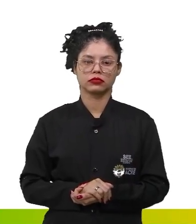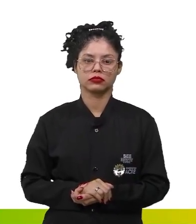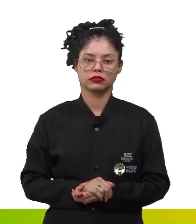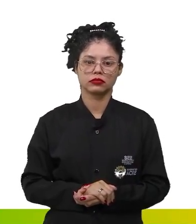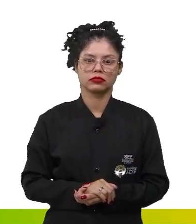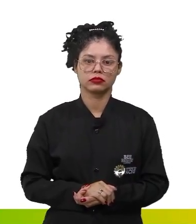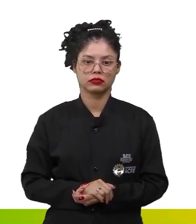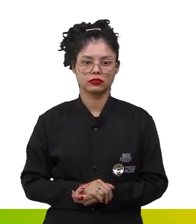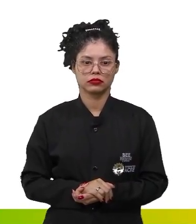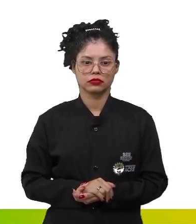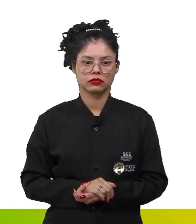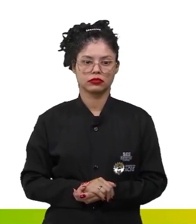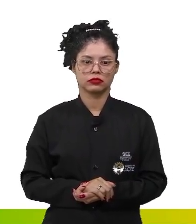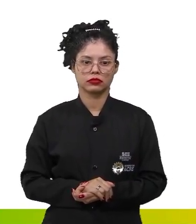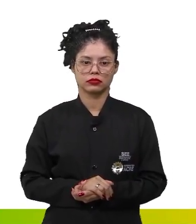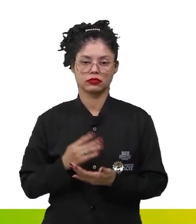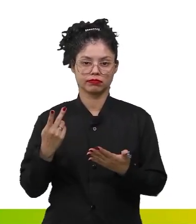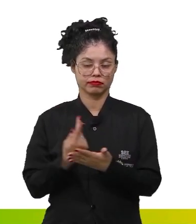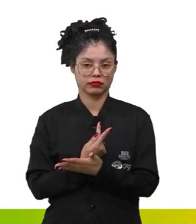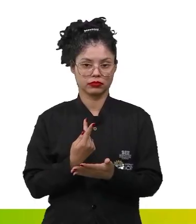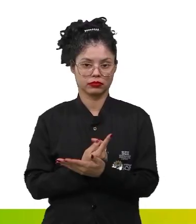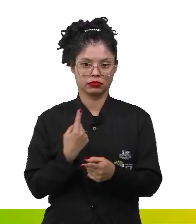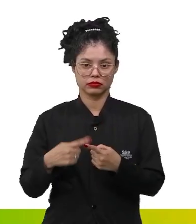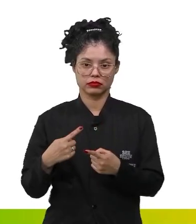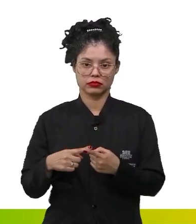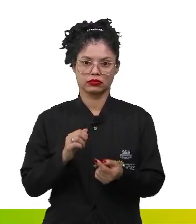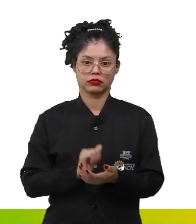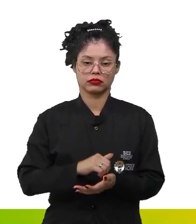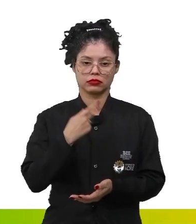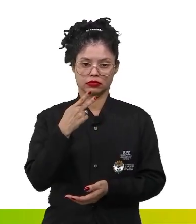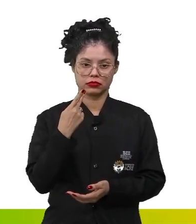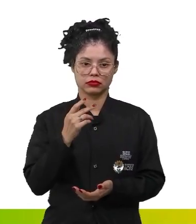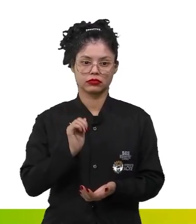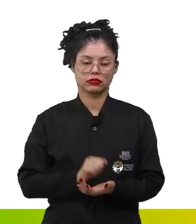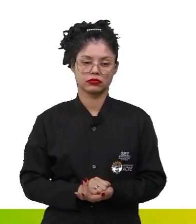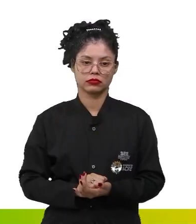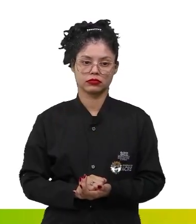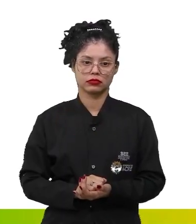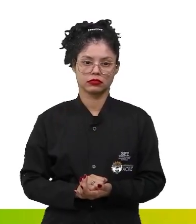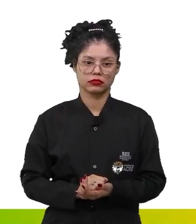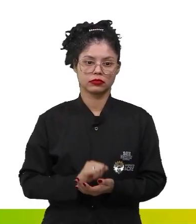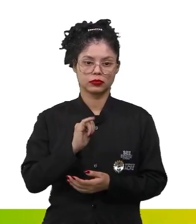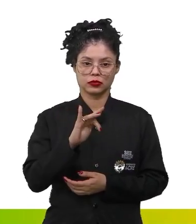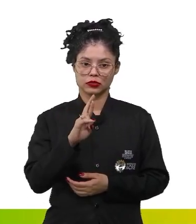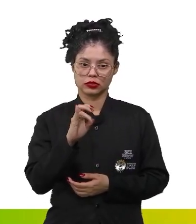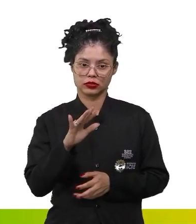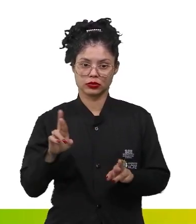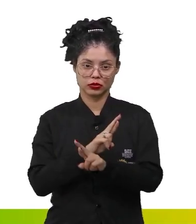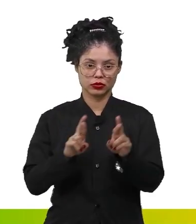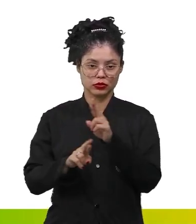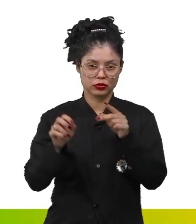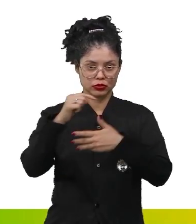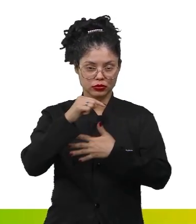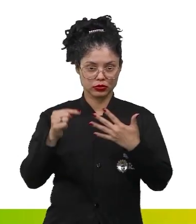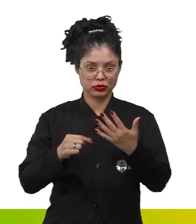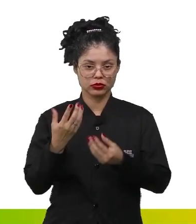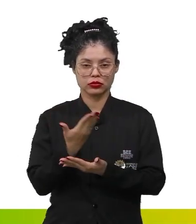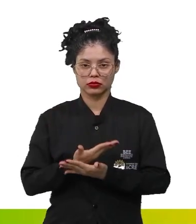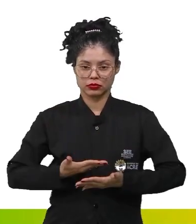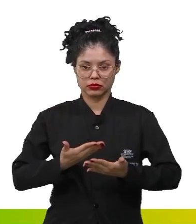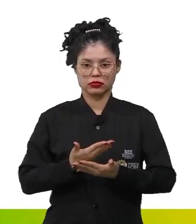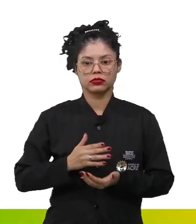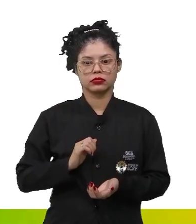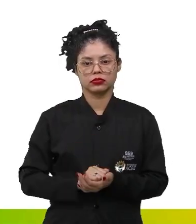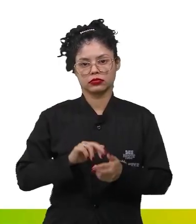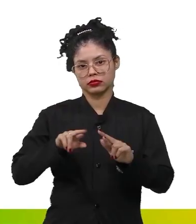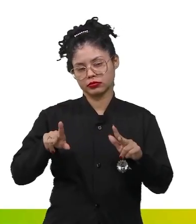origem. Opção errada, pessoal. Por quê? Quando ele diz aqui que os interesses em relação ao tipo de tratamento